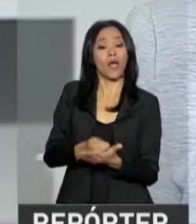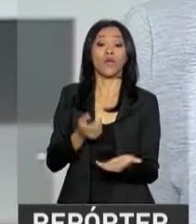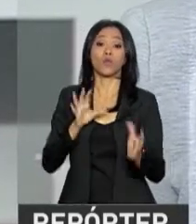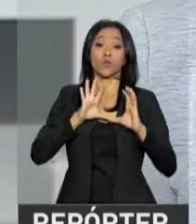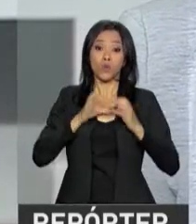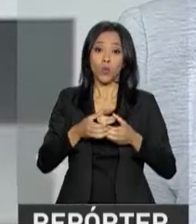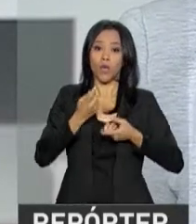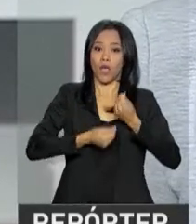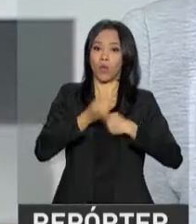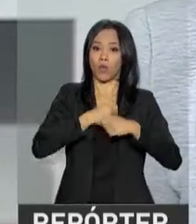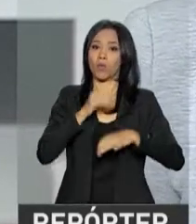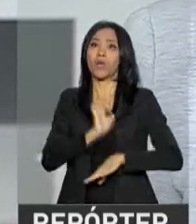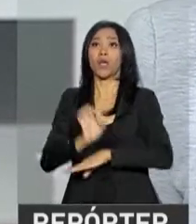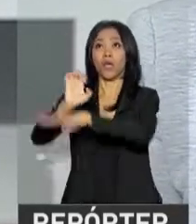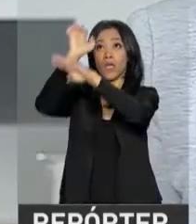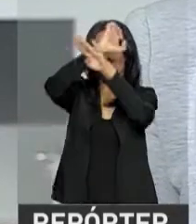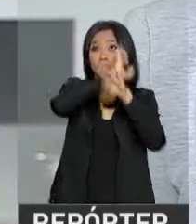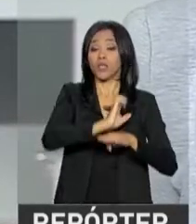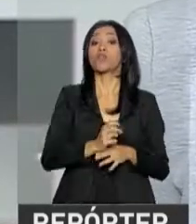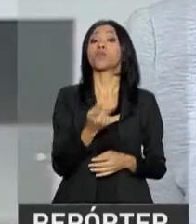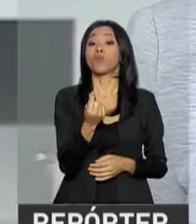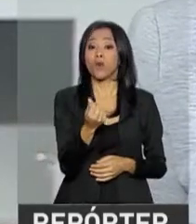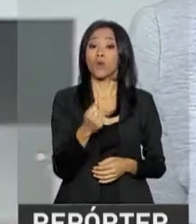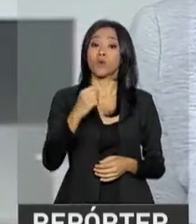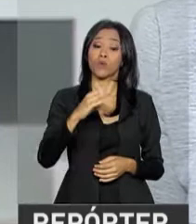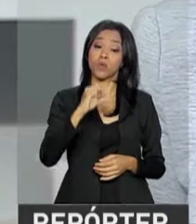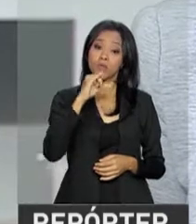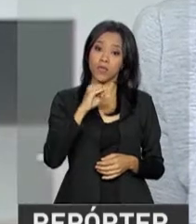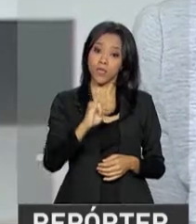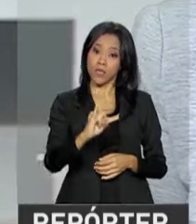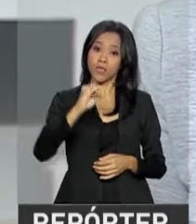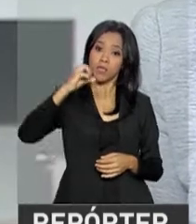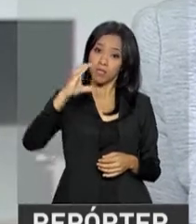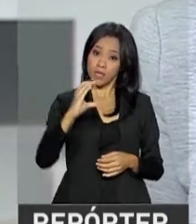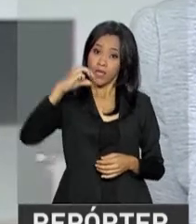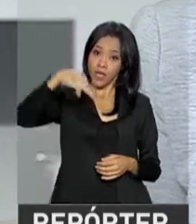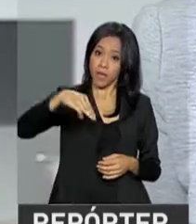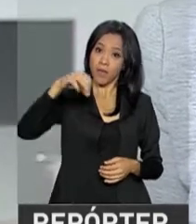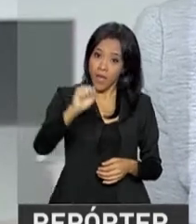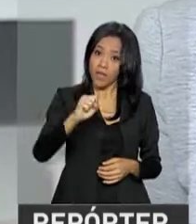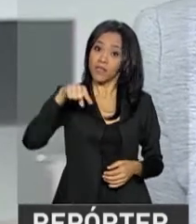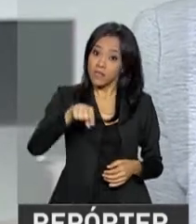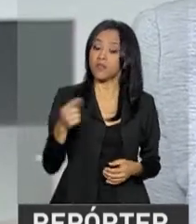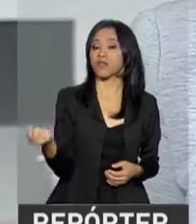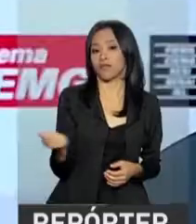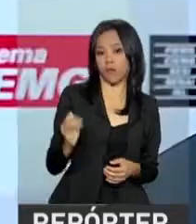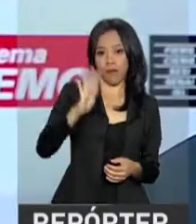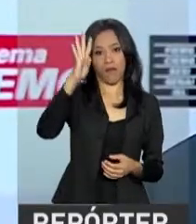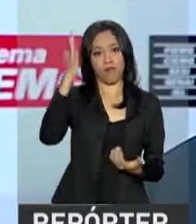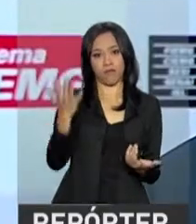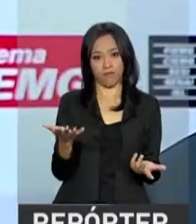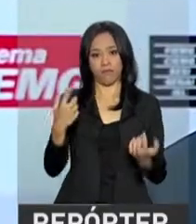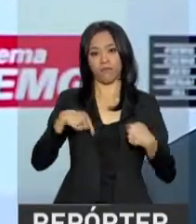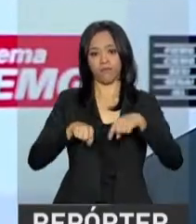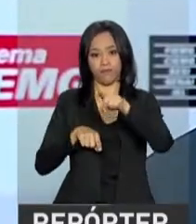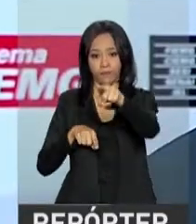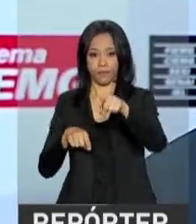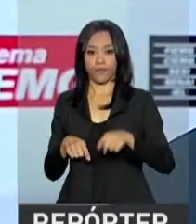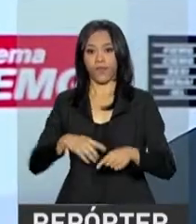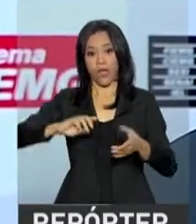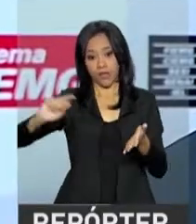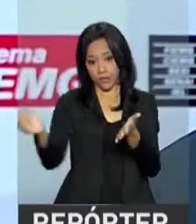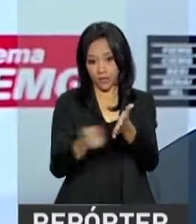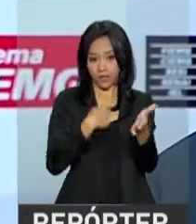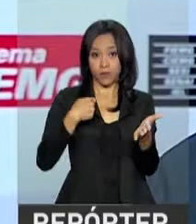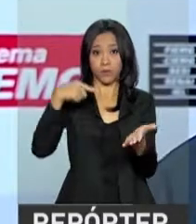que analisem a cobrança do ICMS. Esse imposto estaria pesando no valor final dos combustíveis. A assinatura